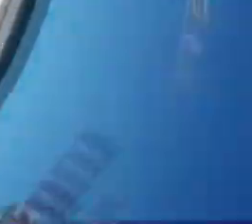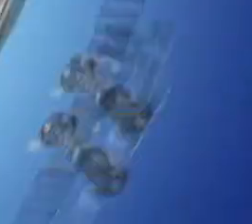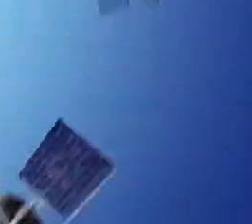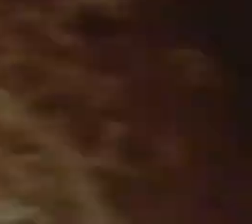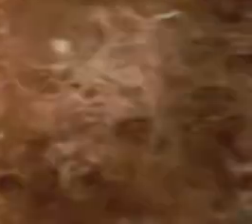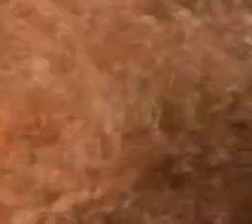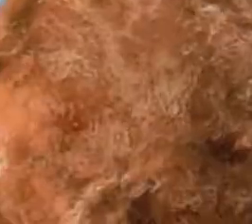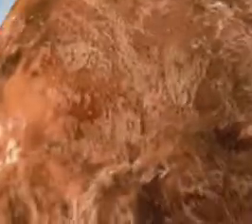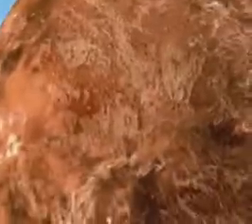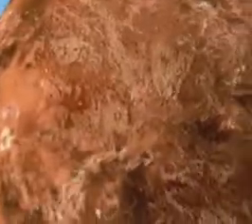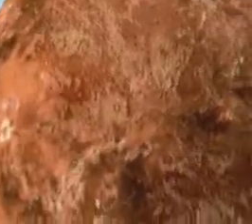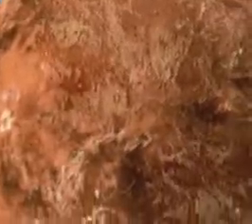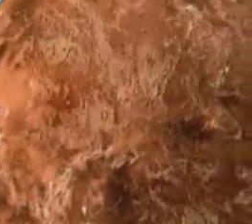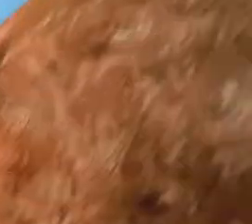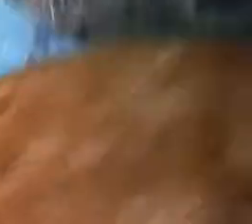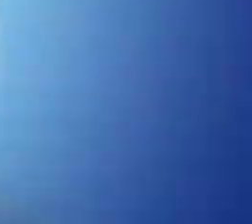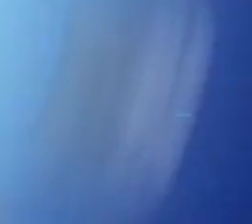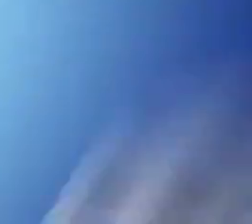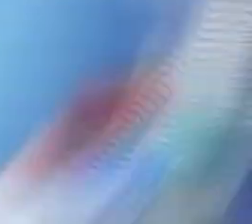Tchau.